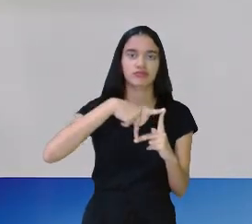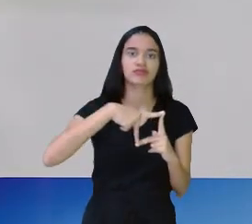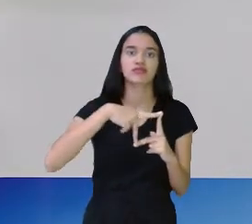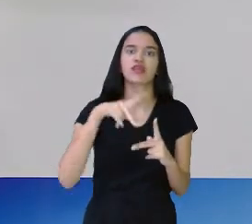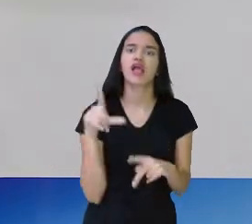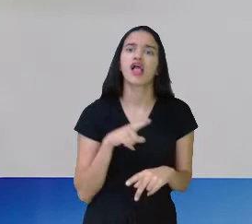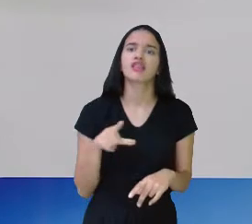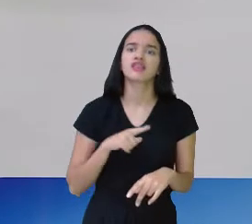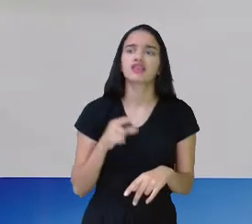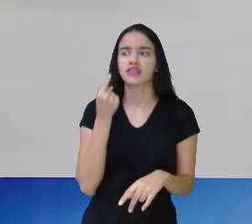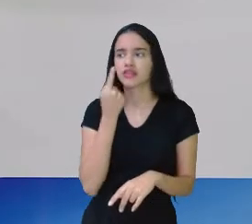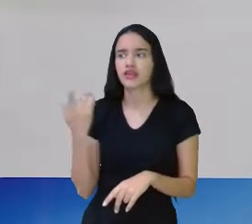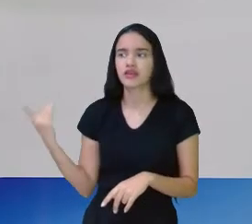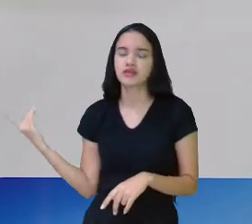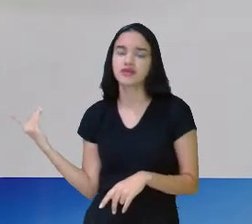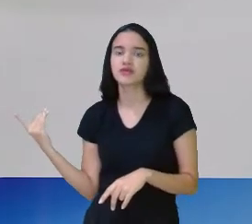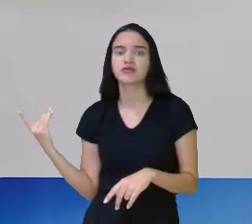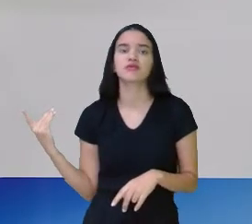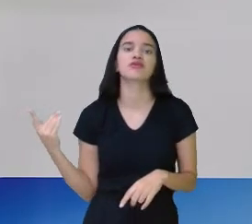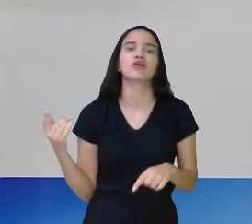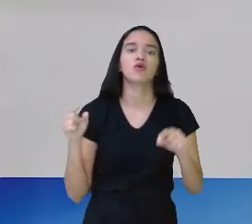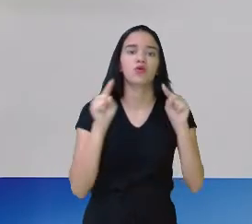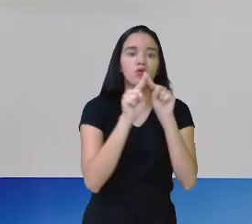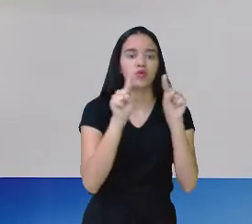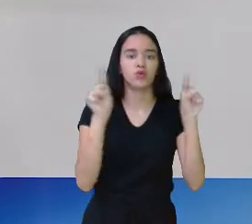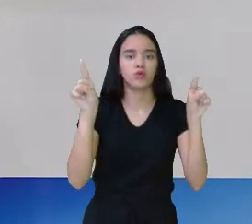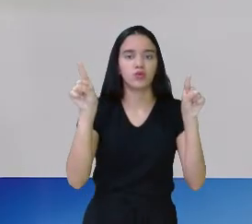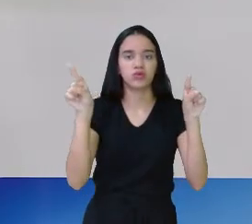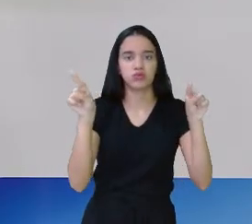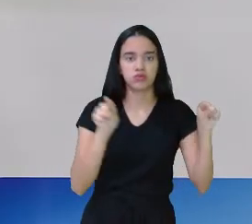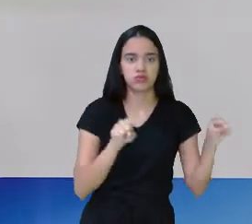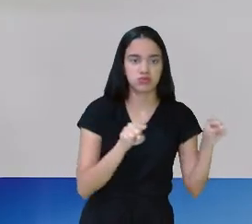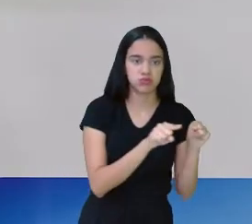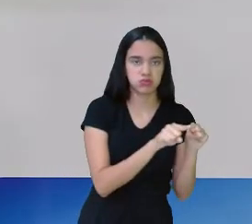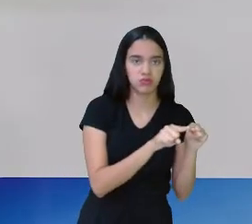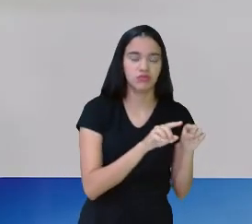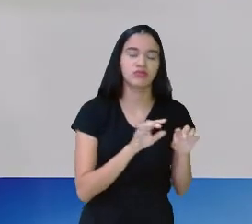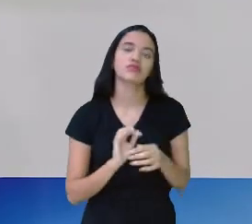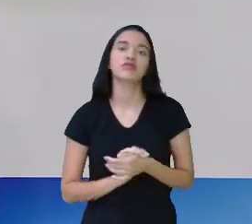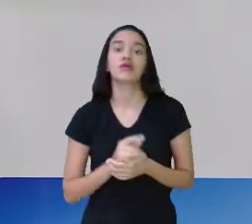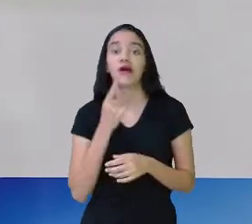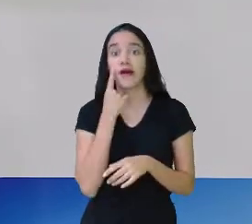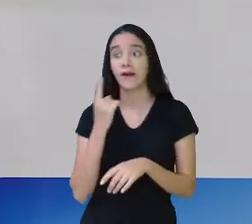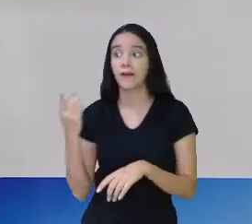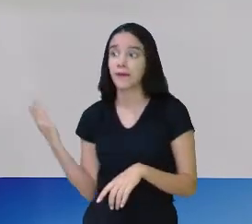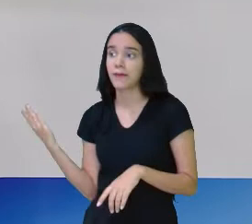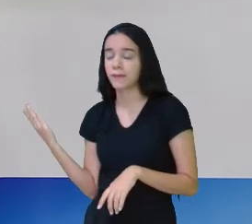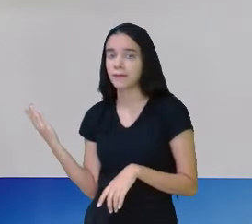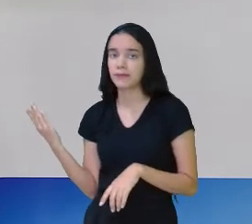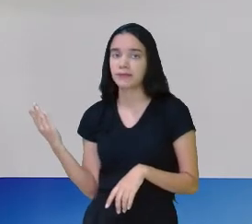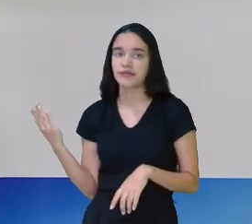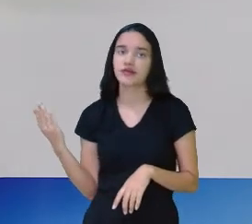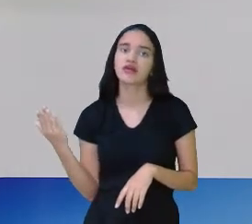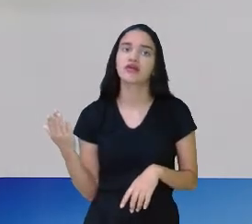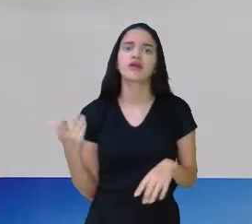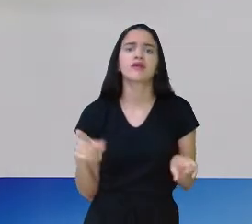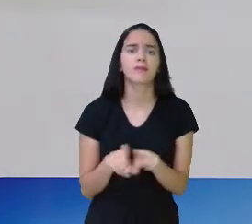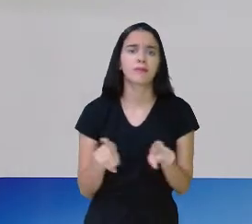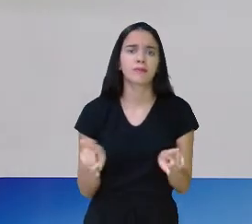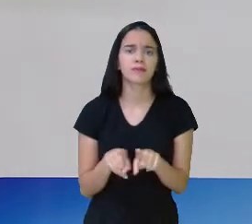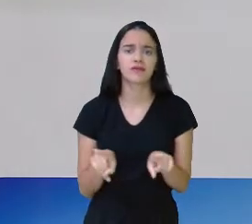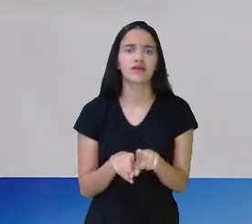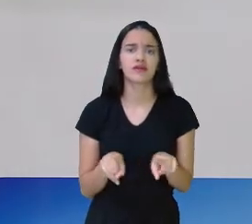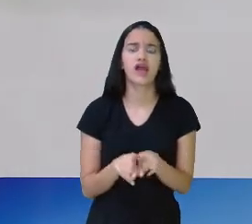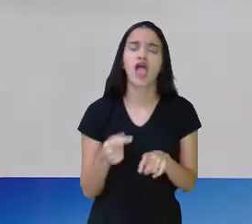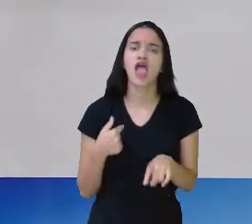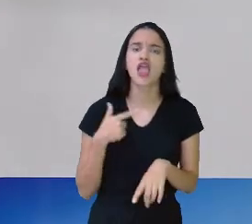Eu tenho um trapézio também, trapézio. Ó, mais triângulos, e a partir disso